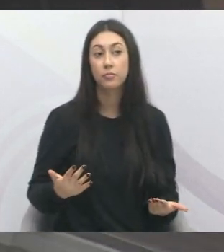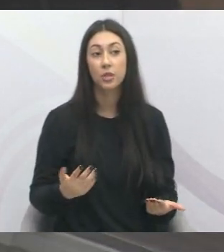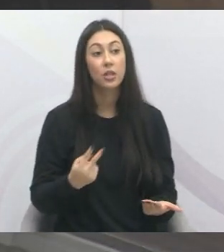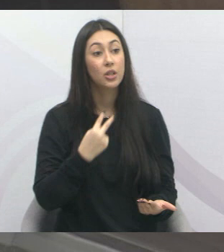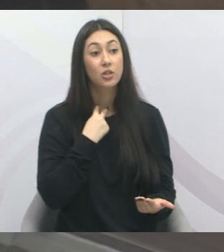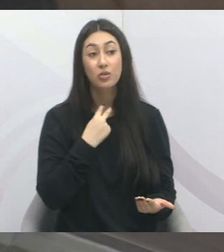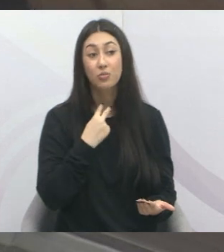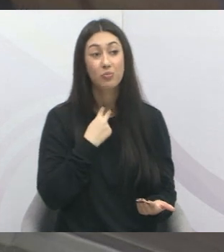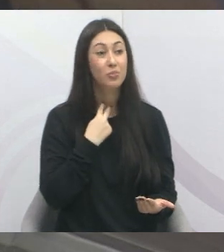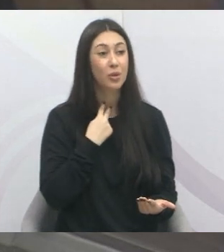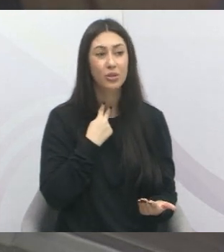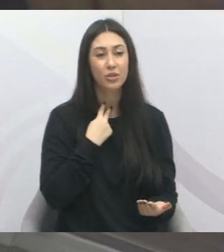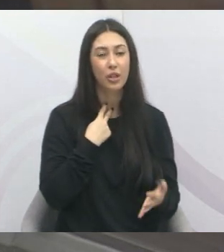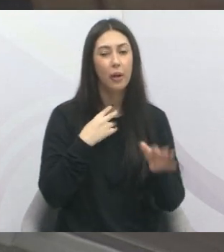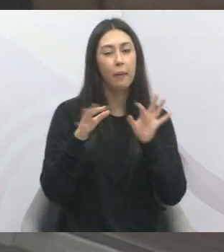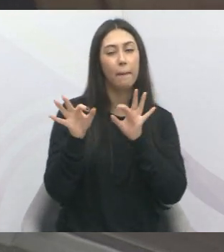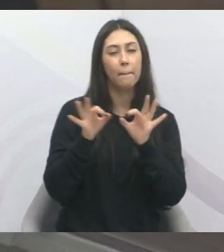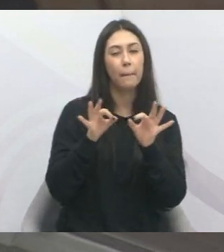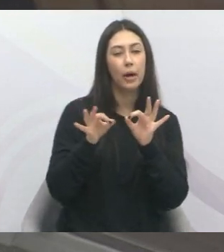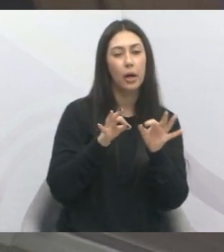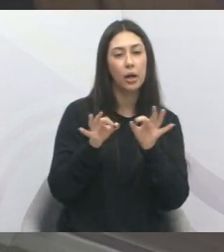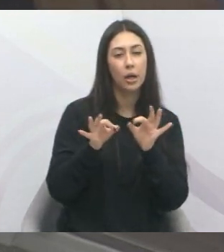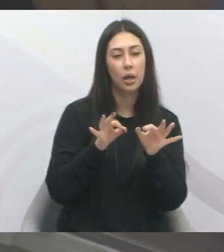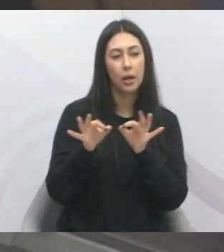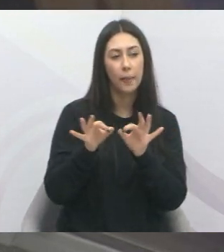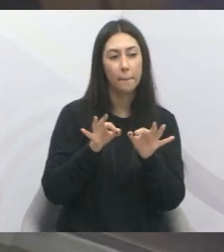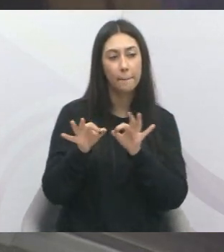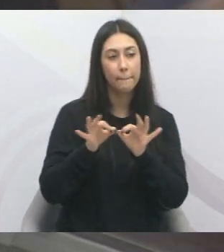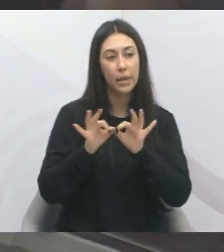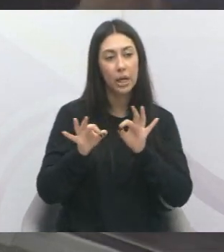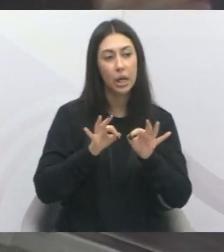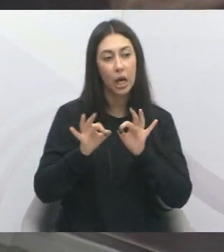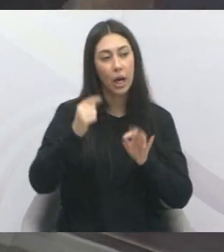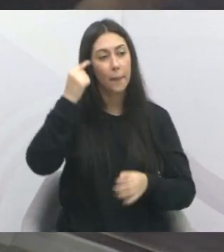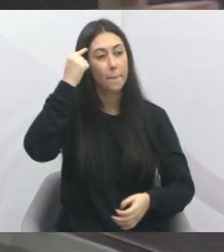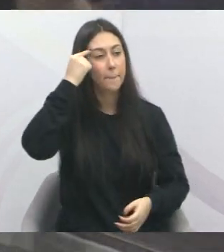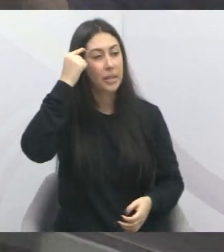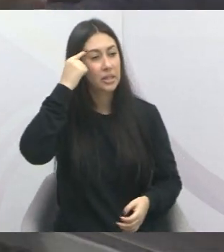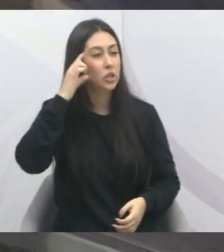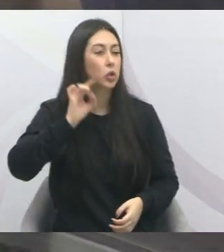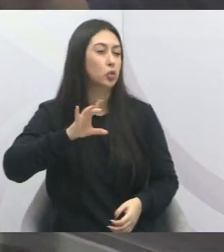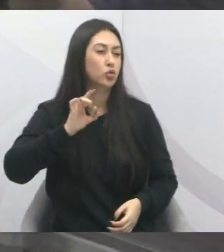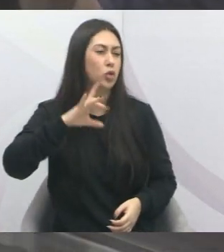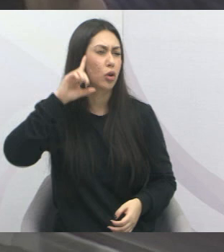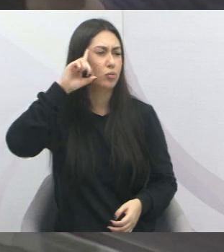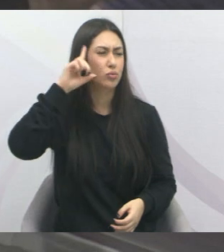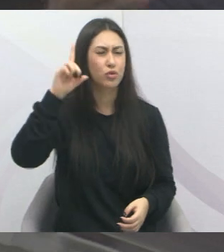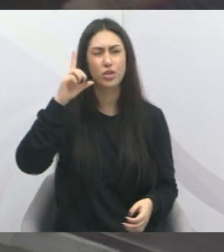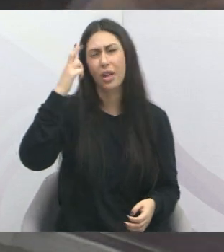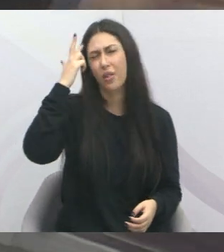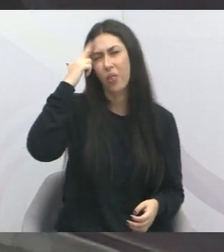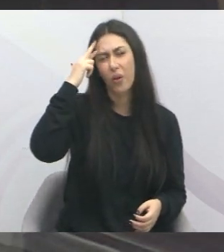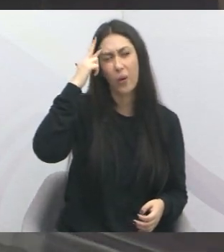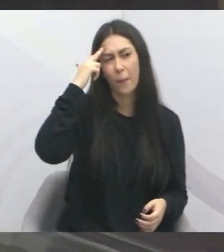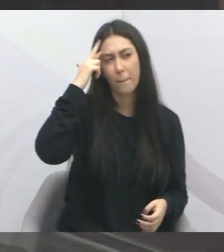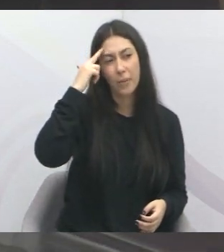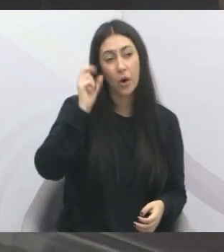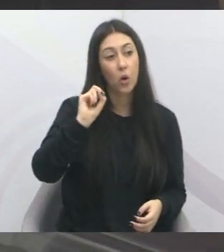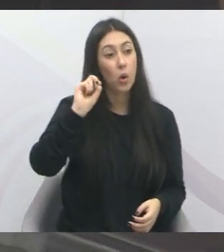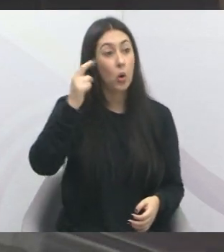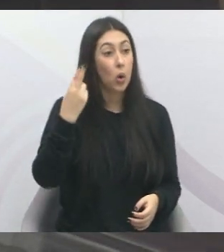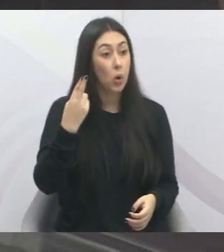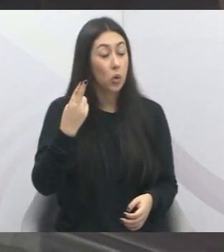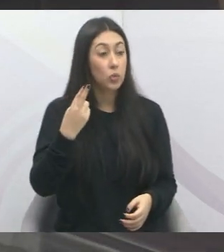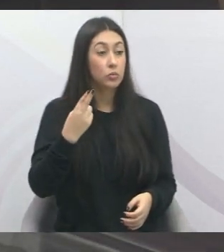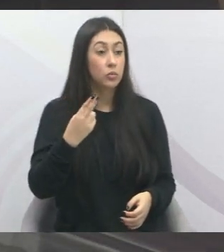pode dimensionar um serviço, às vezes, pensando só nesses dias que sai a casa. Sim. E trabalhar os outros